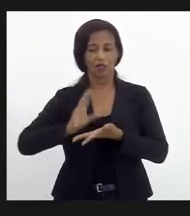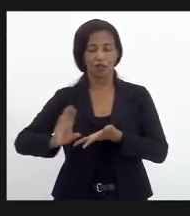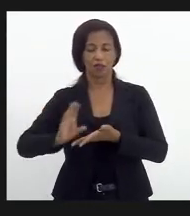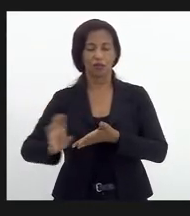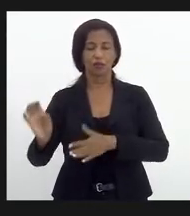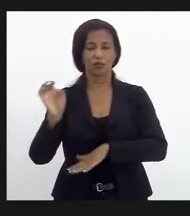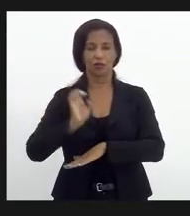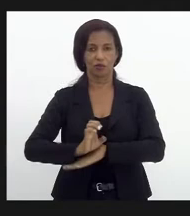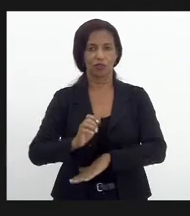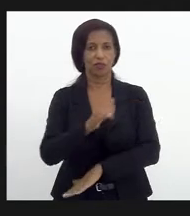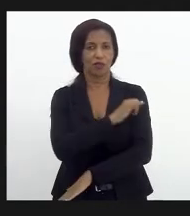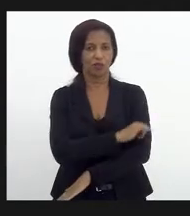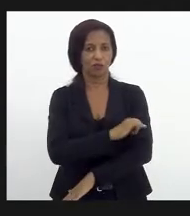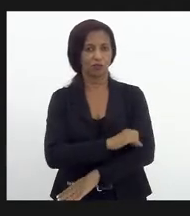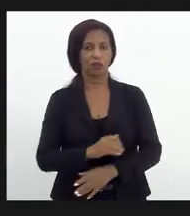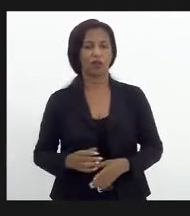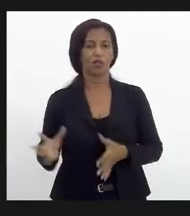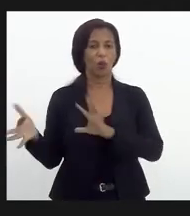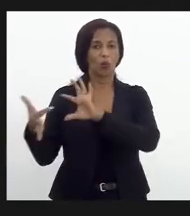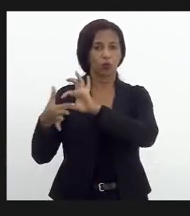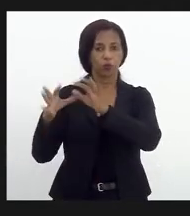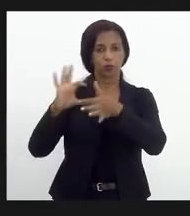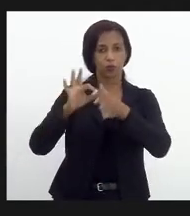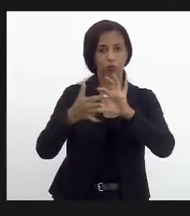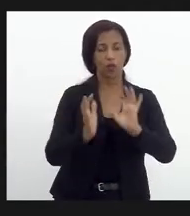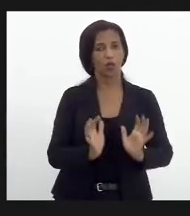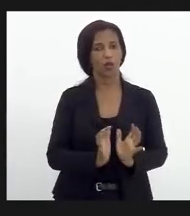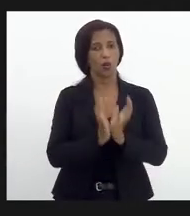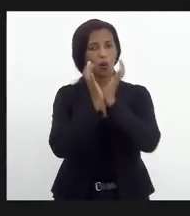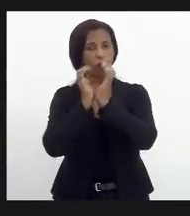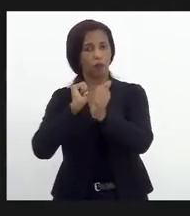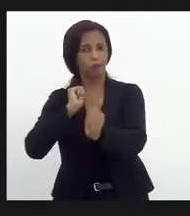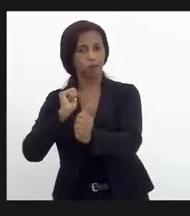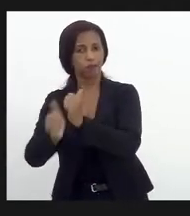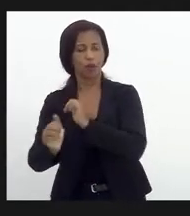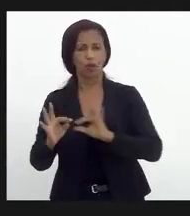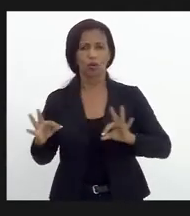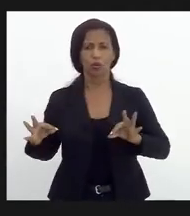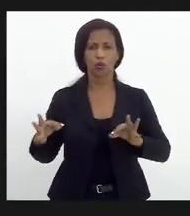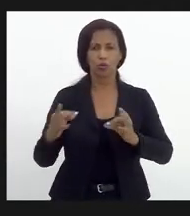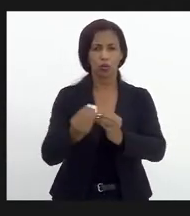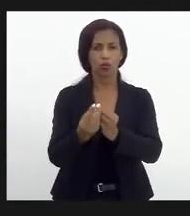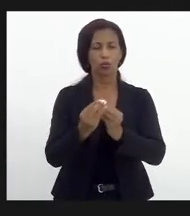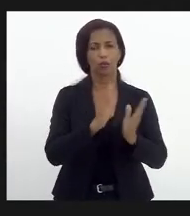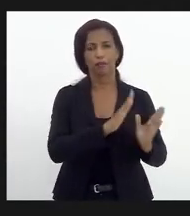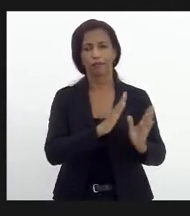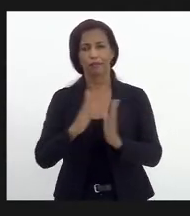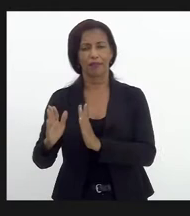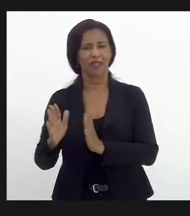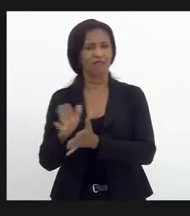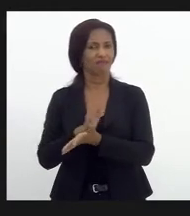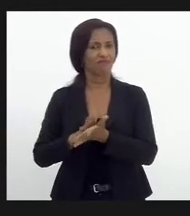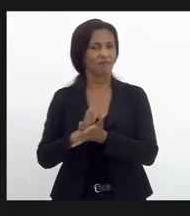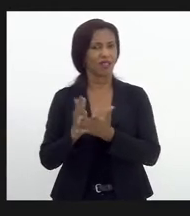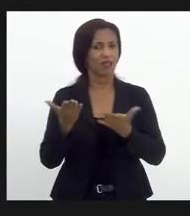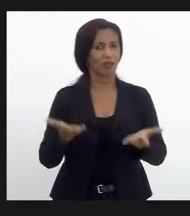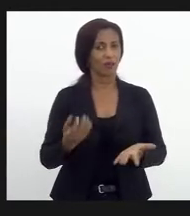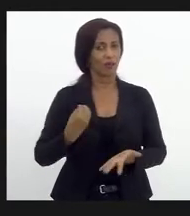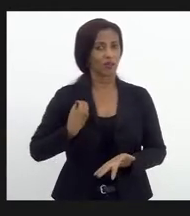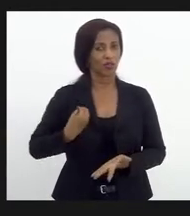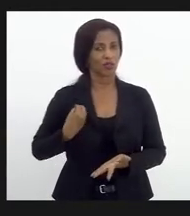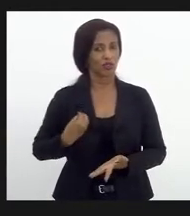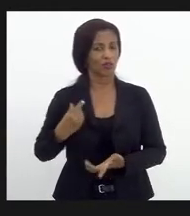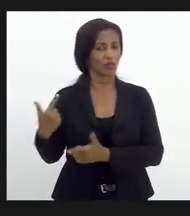Estado do Rio de Janeiro, em Olimpíada, em Copa do Mundo. Tudo isso passou e nenhum legado ficou e a gente viveu uma